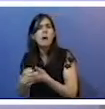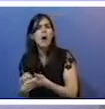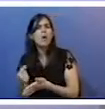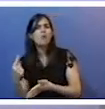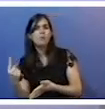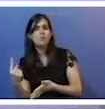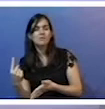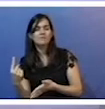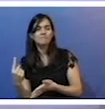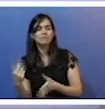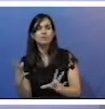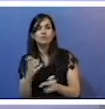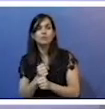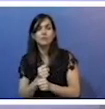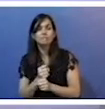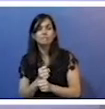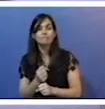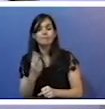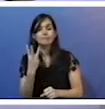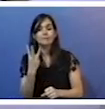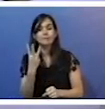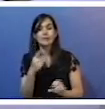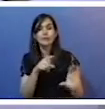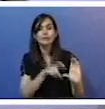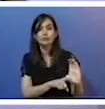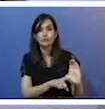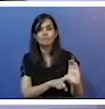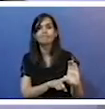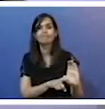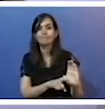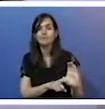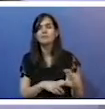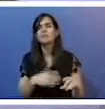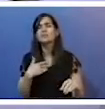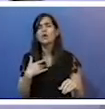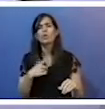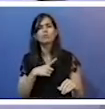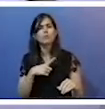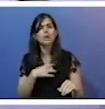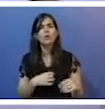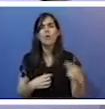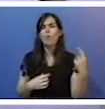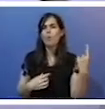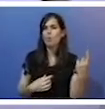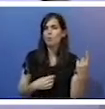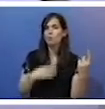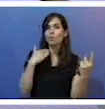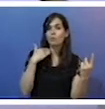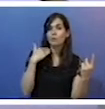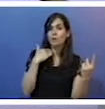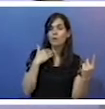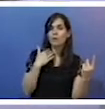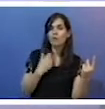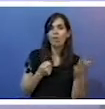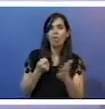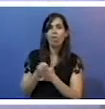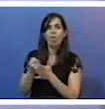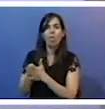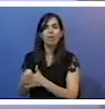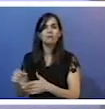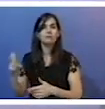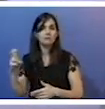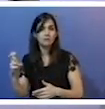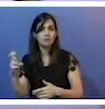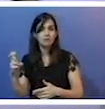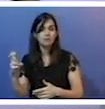diva tá de três reais agora e aqui eu tenho um positivo no banco gastei cinco eu vou ficar